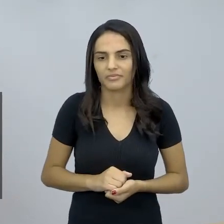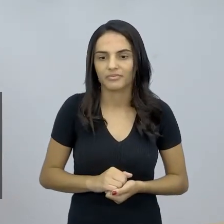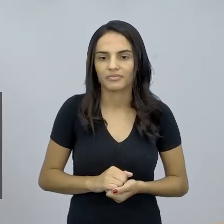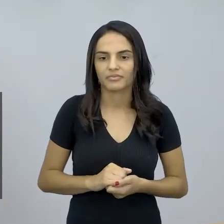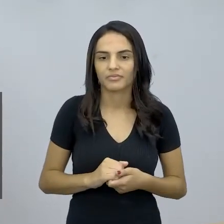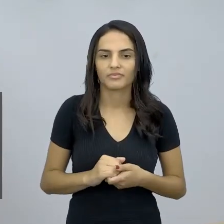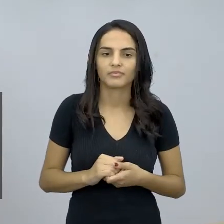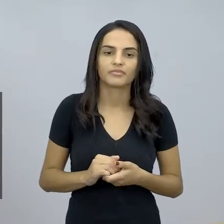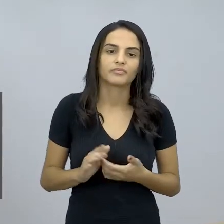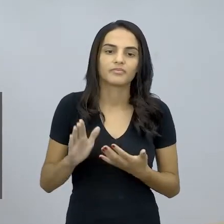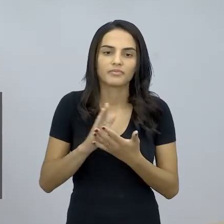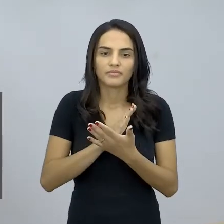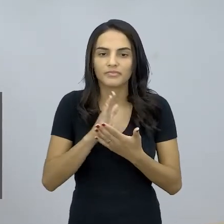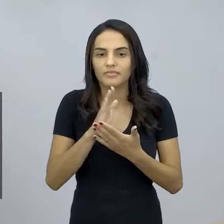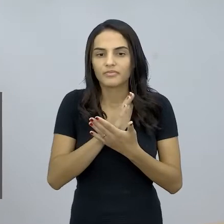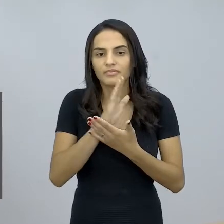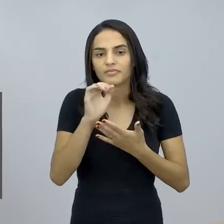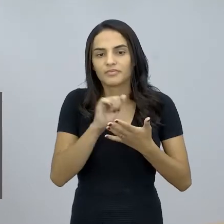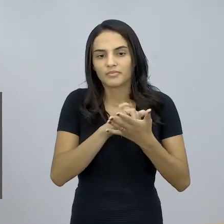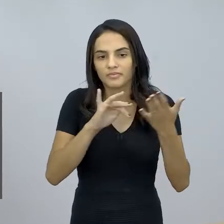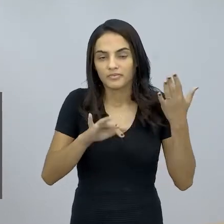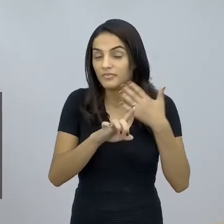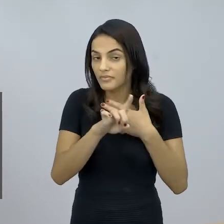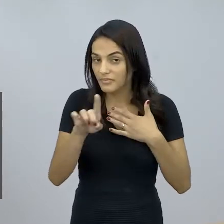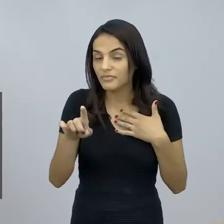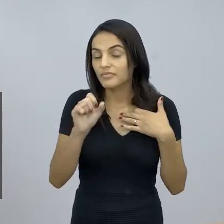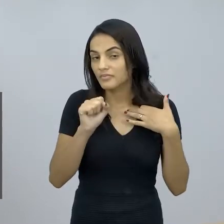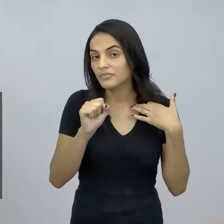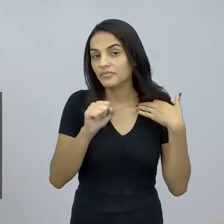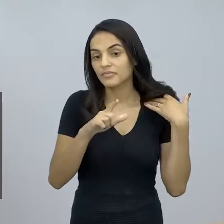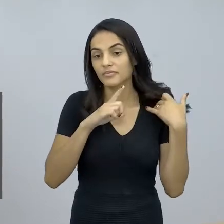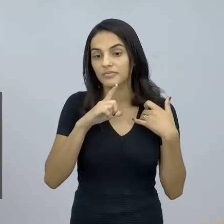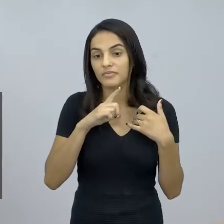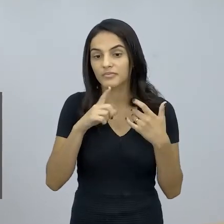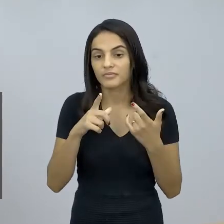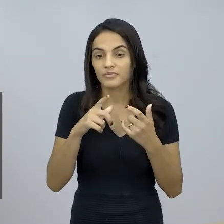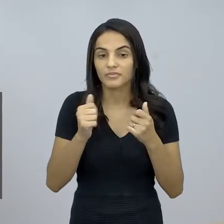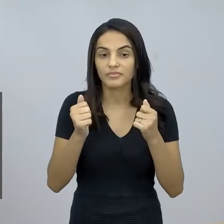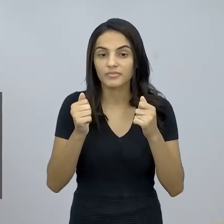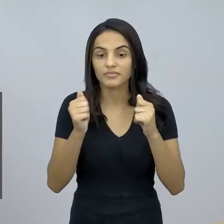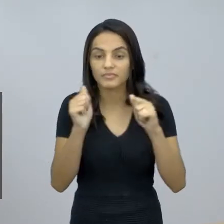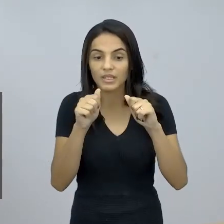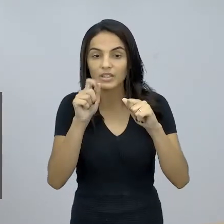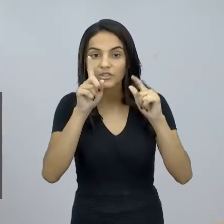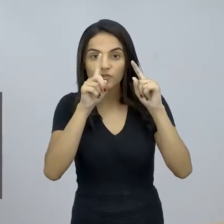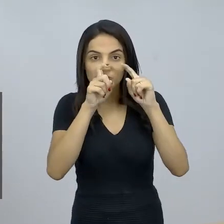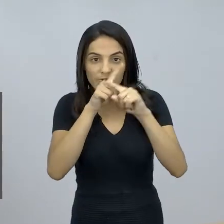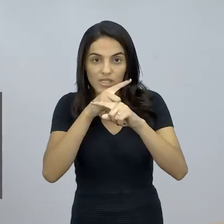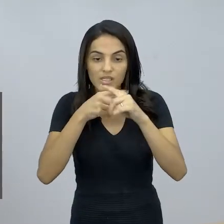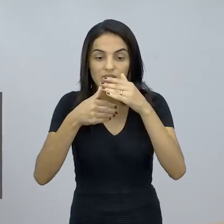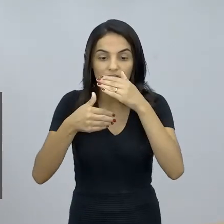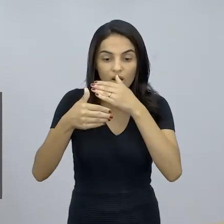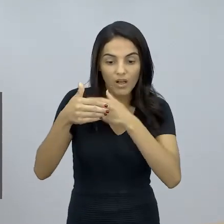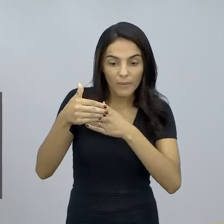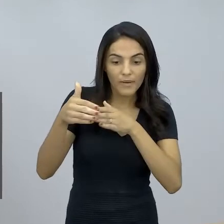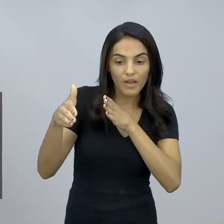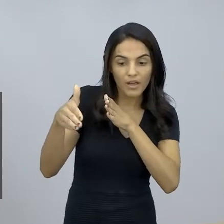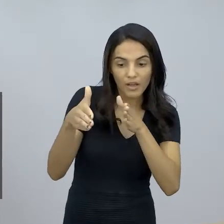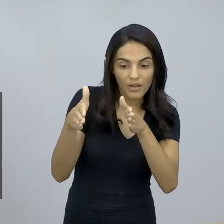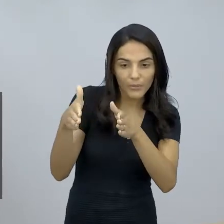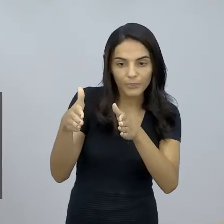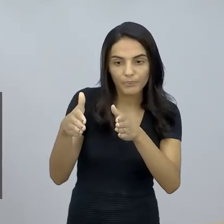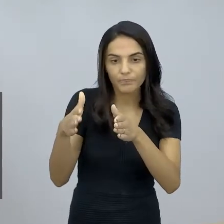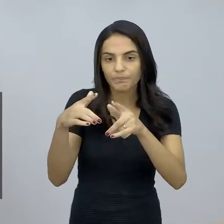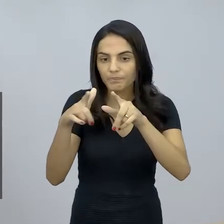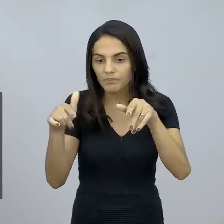determinados cuidados, você pode ter... não deixar obstáculos no meio do caminho, né?